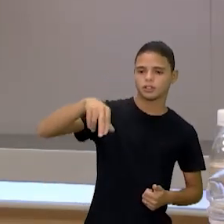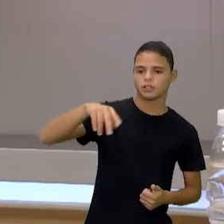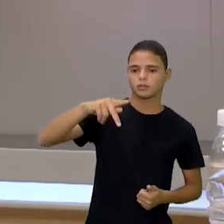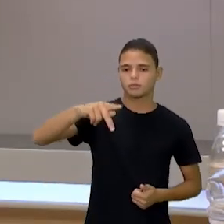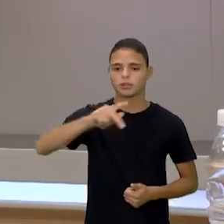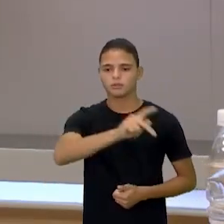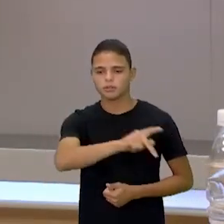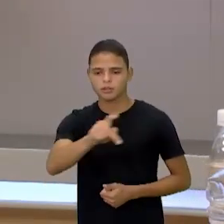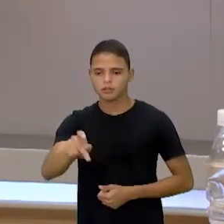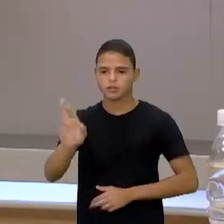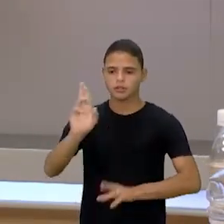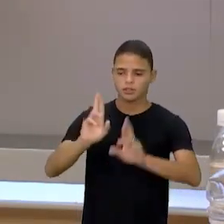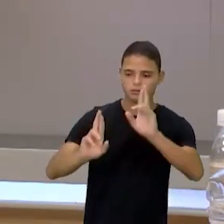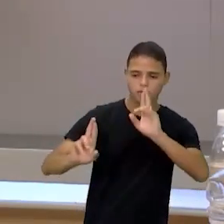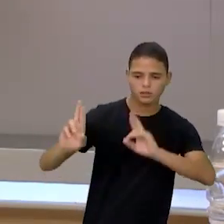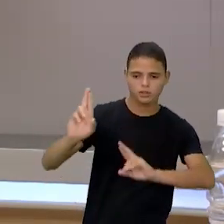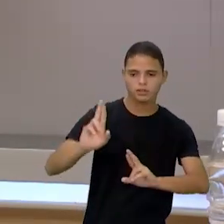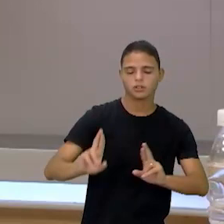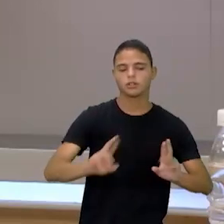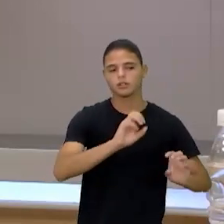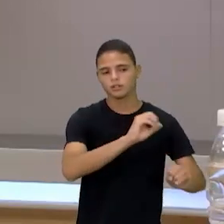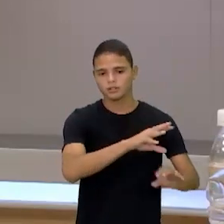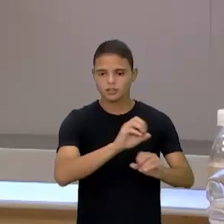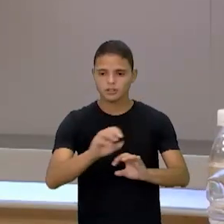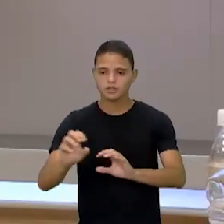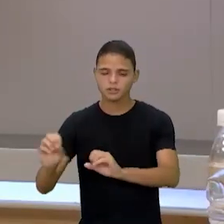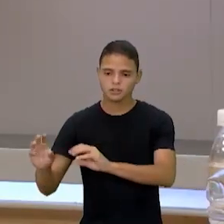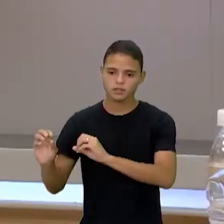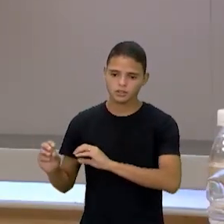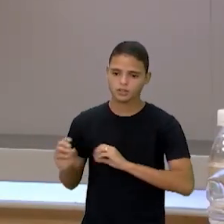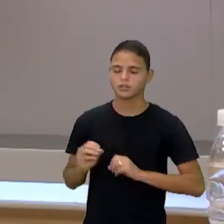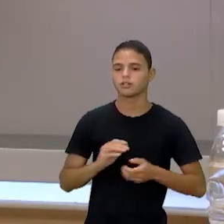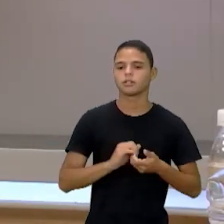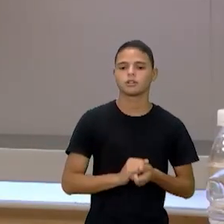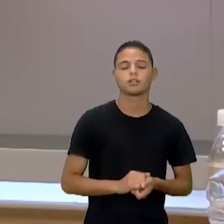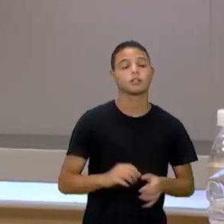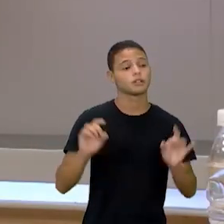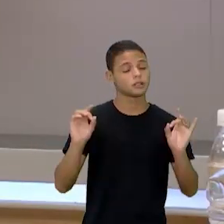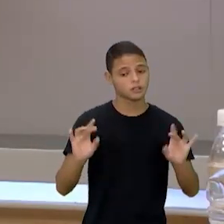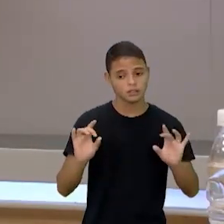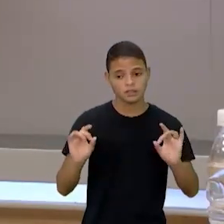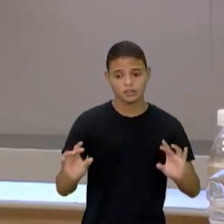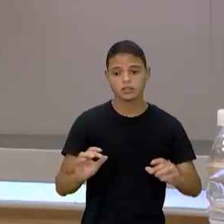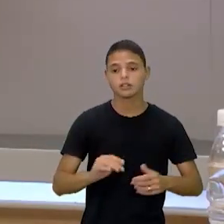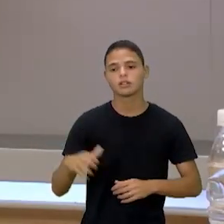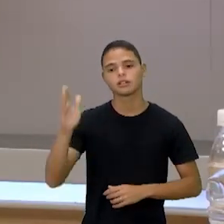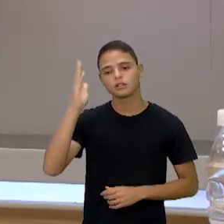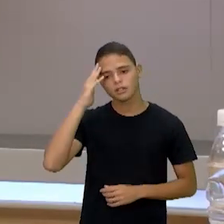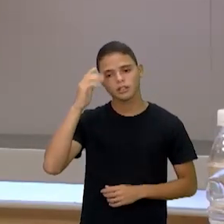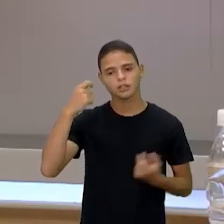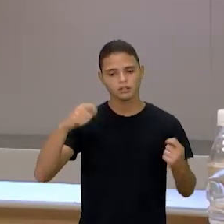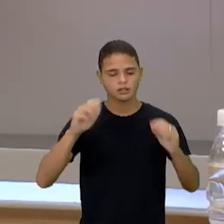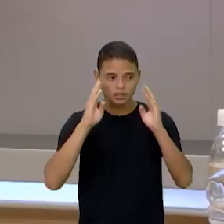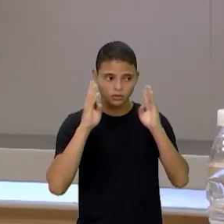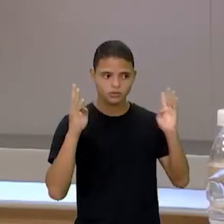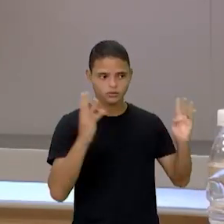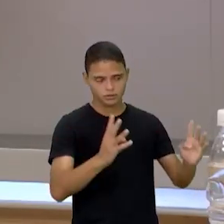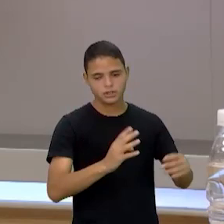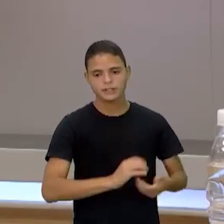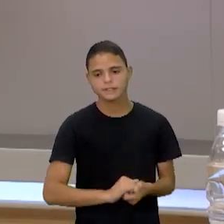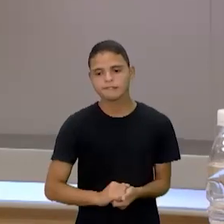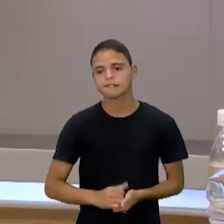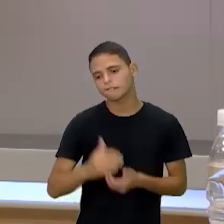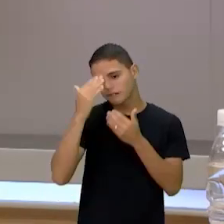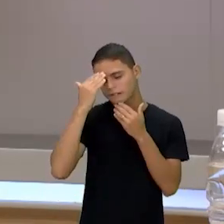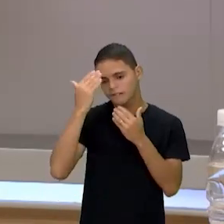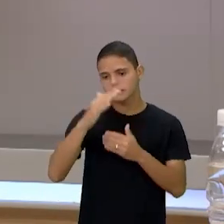supervisores, professores da educação especial, que a gente sabe que precisam tanto, tanto desse olhar. Muito obrigada